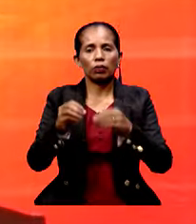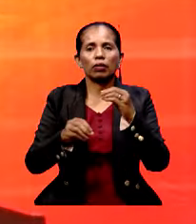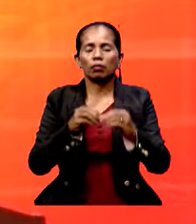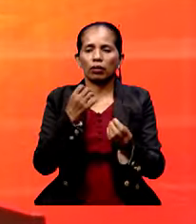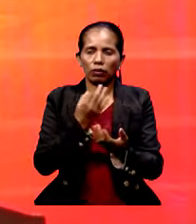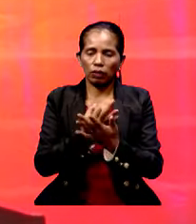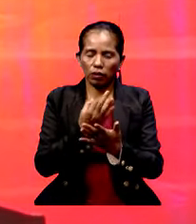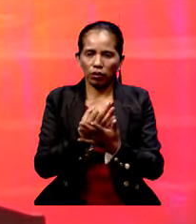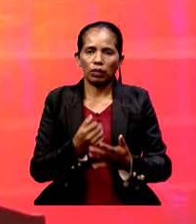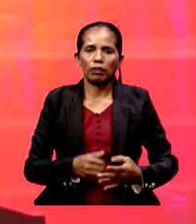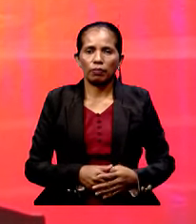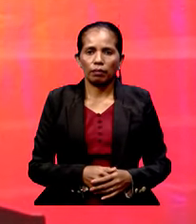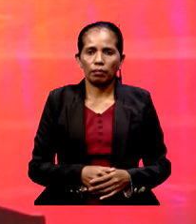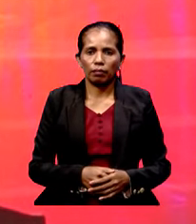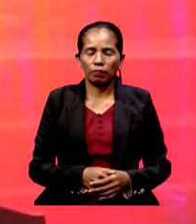Não é?